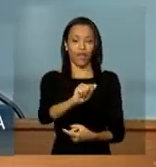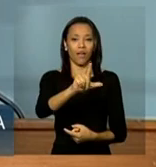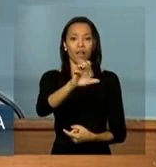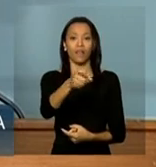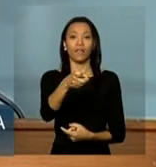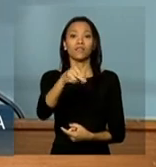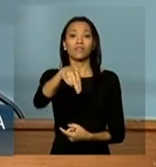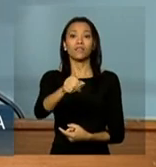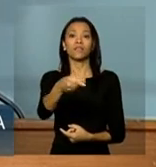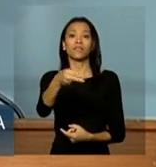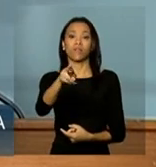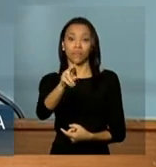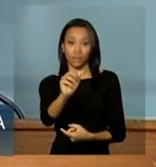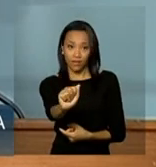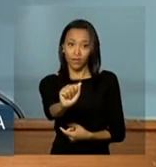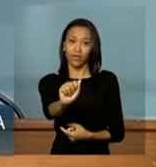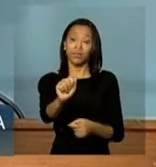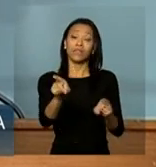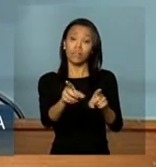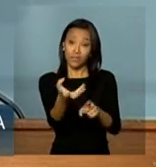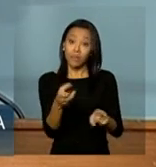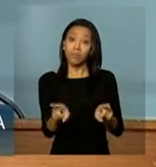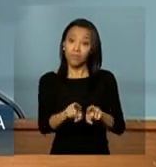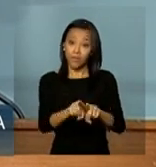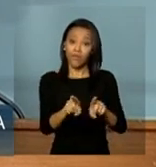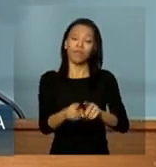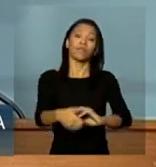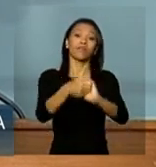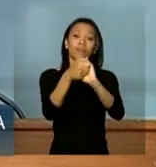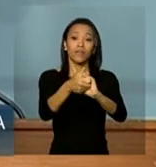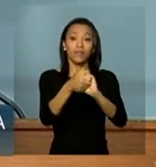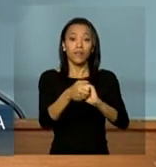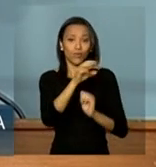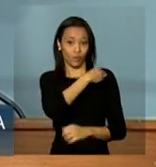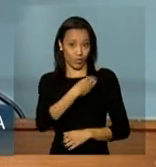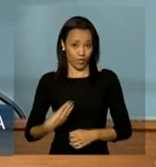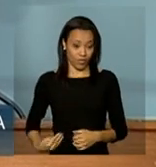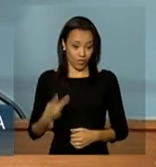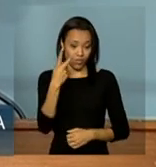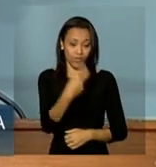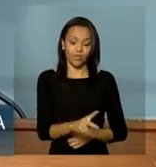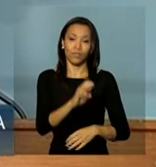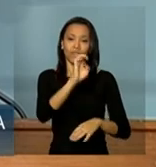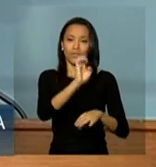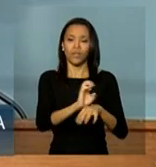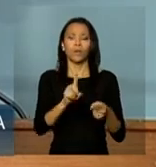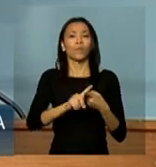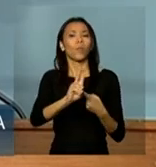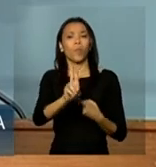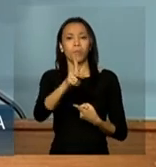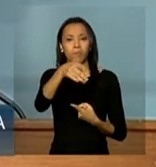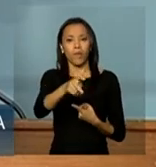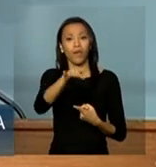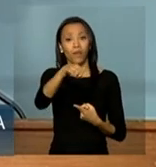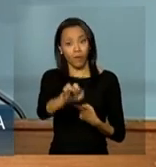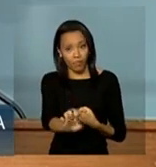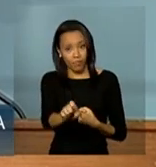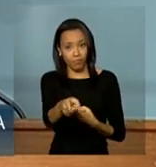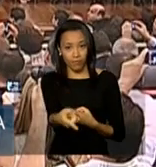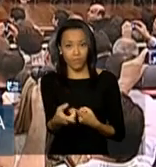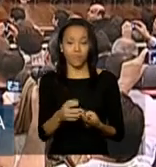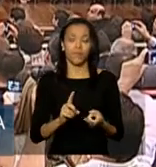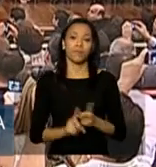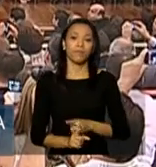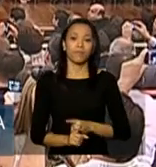Baldiceroto. Queria cumprimentar os ministros de Estado que me acompanham nessa viagem. É o Pepe Vargas, do Desenvolvimento